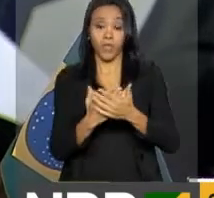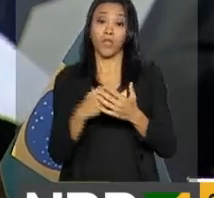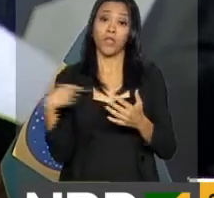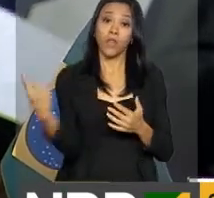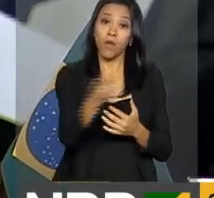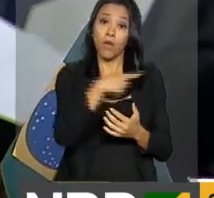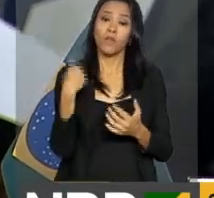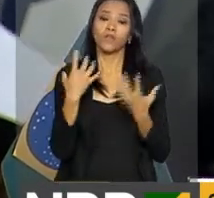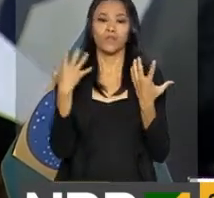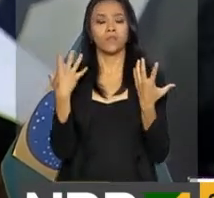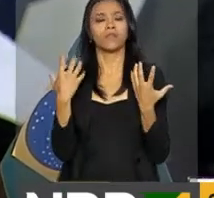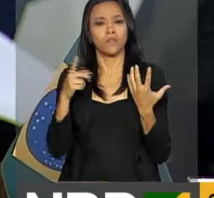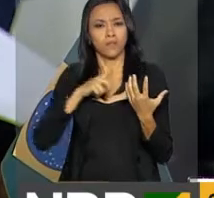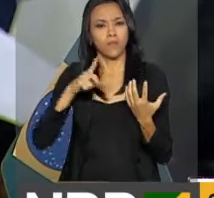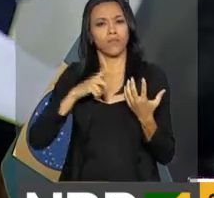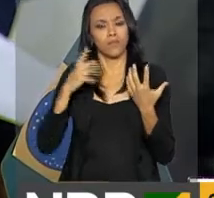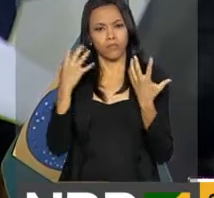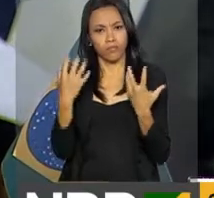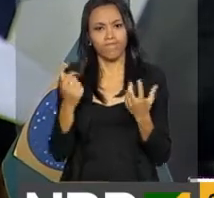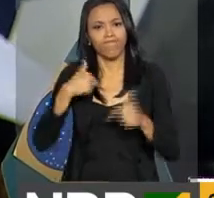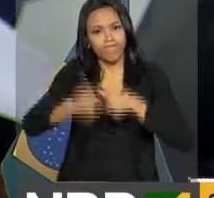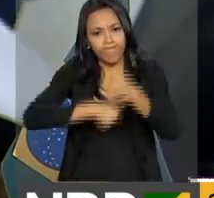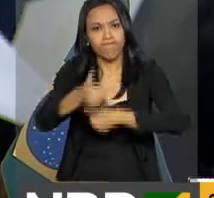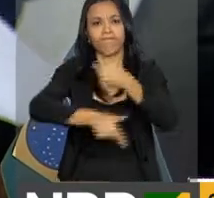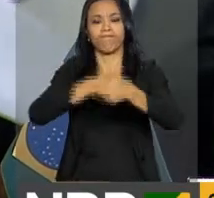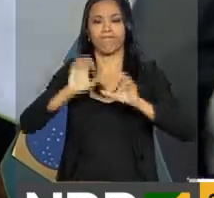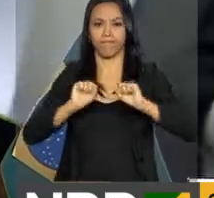para fortalecer cada vez mais.